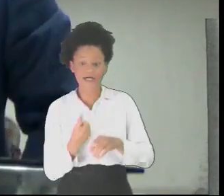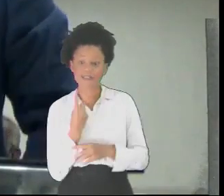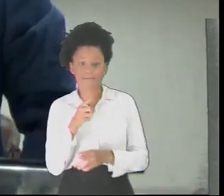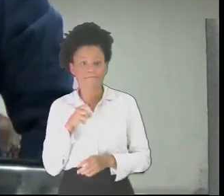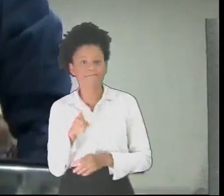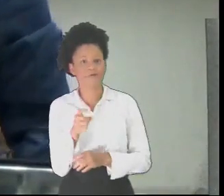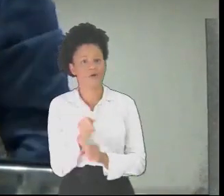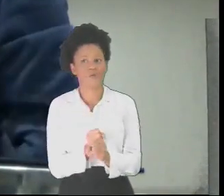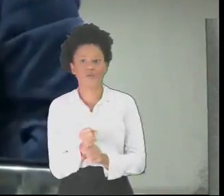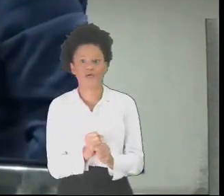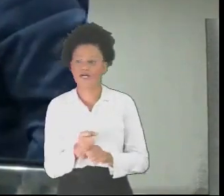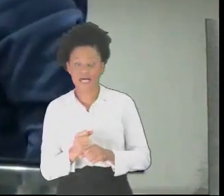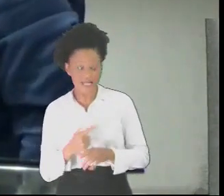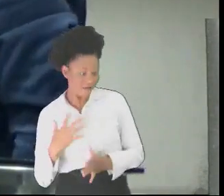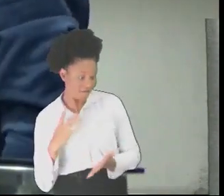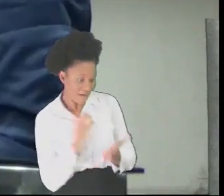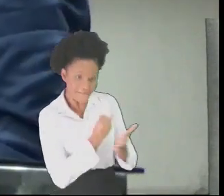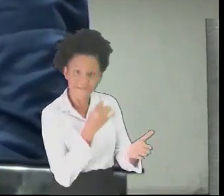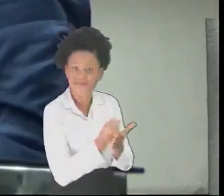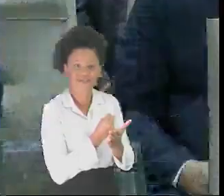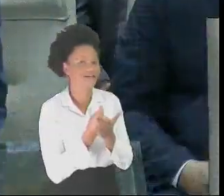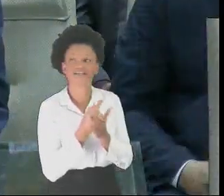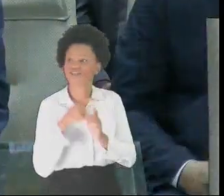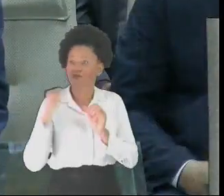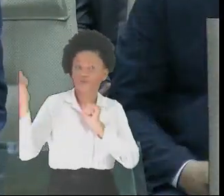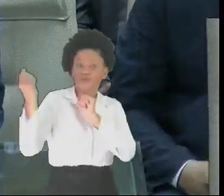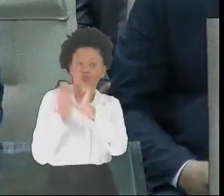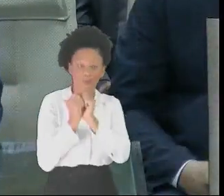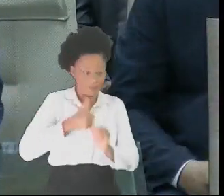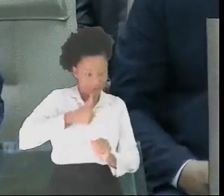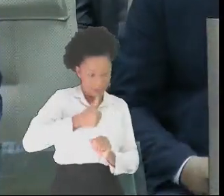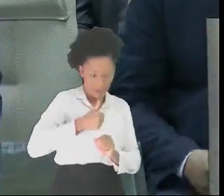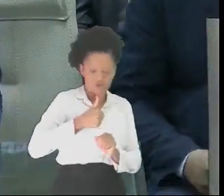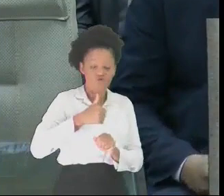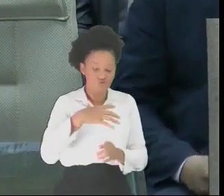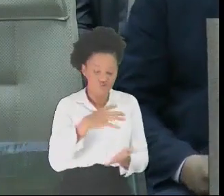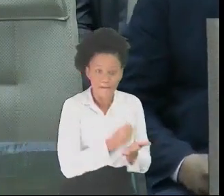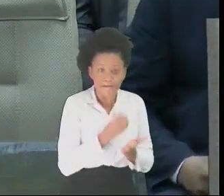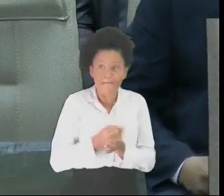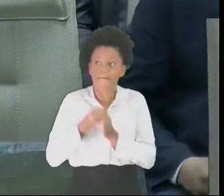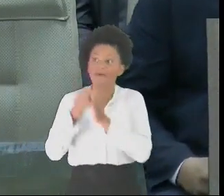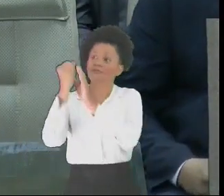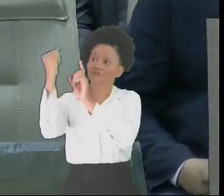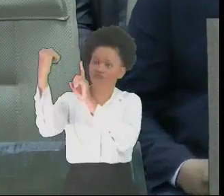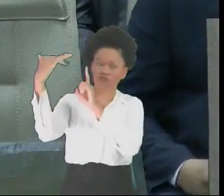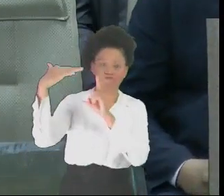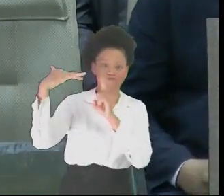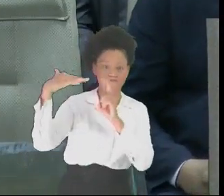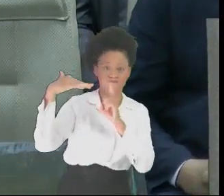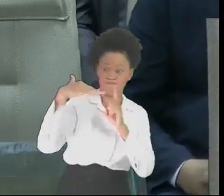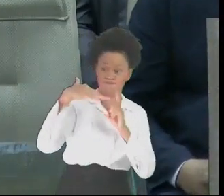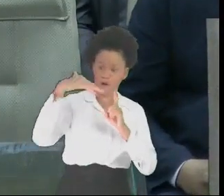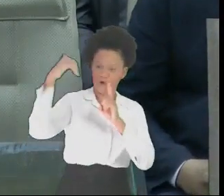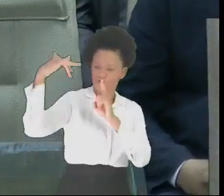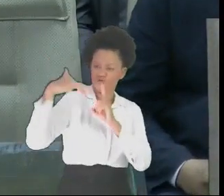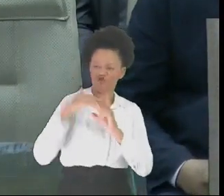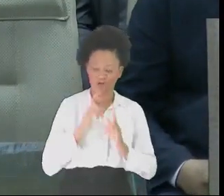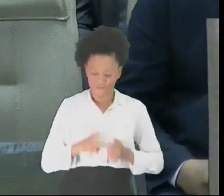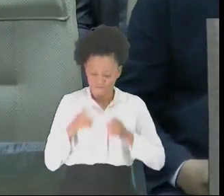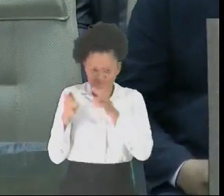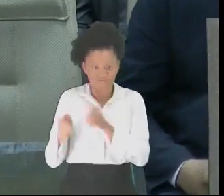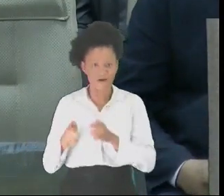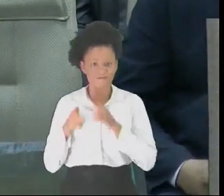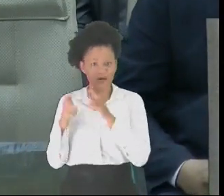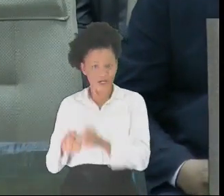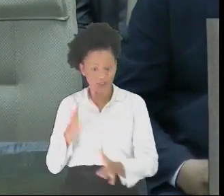já vem com a igreja glorificada. Ele já vem com a igreja lavada, a igreja galardoada, a igreja